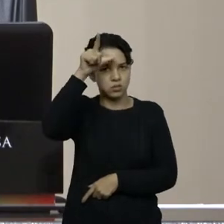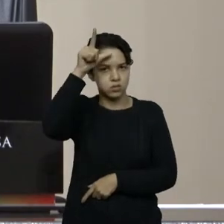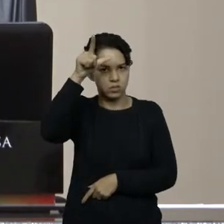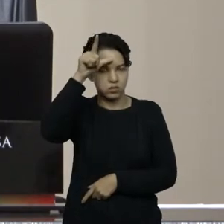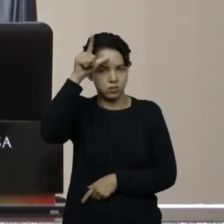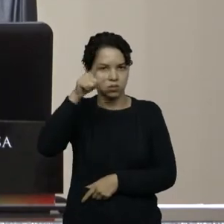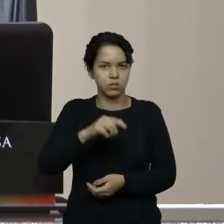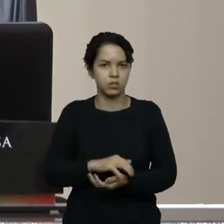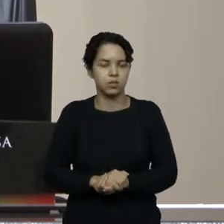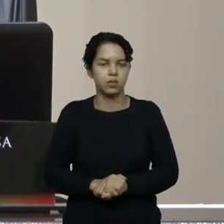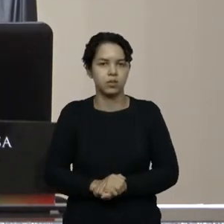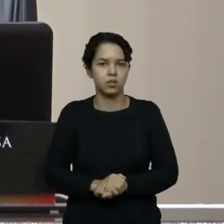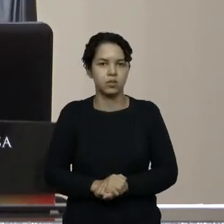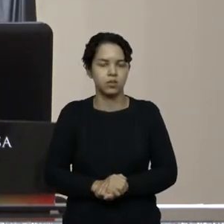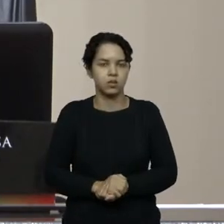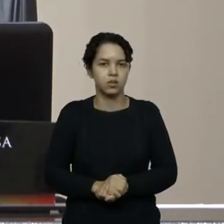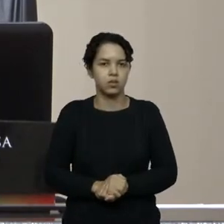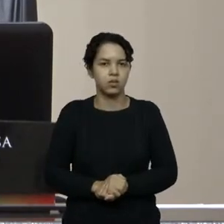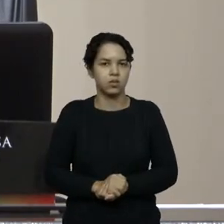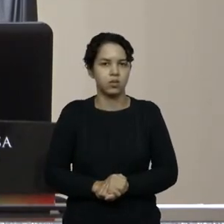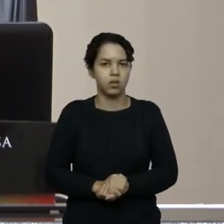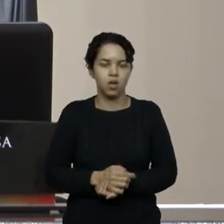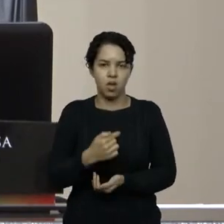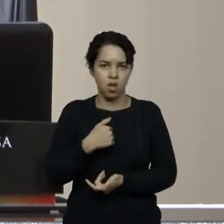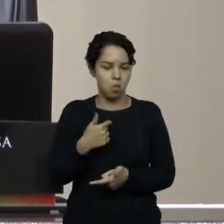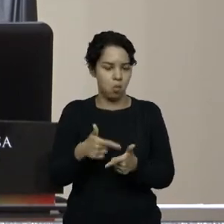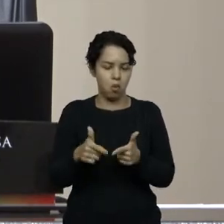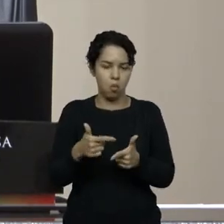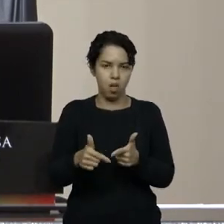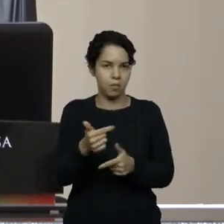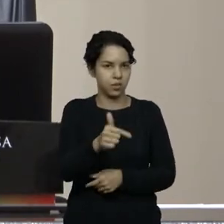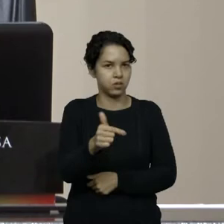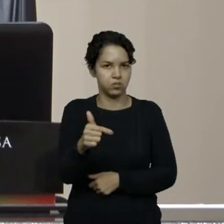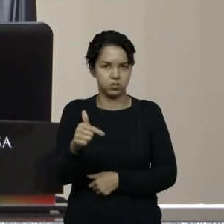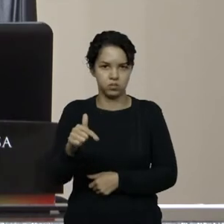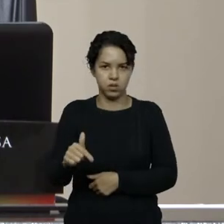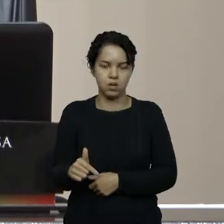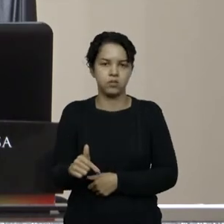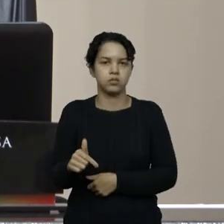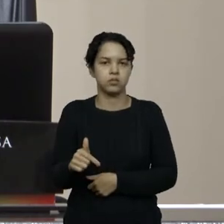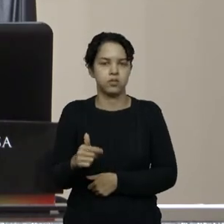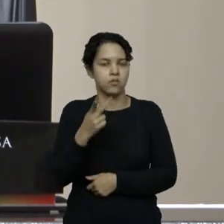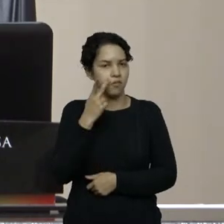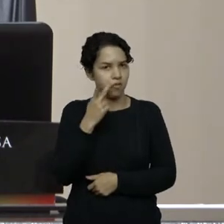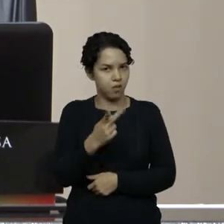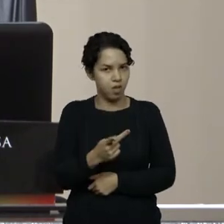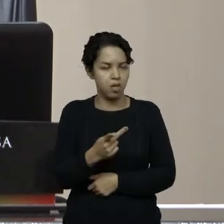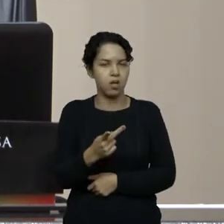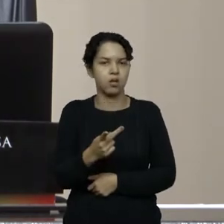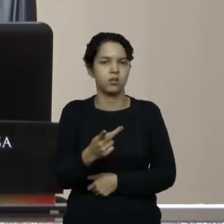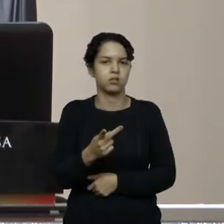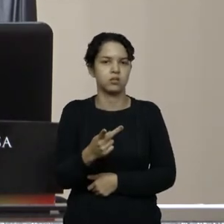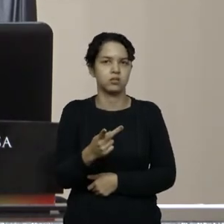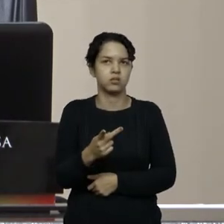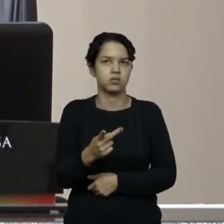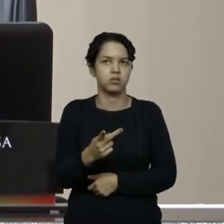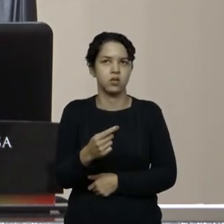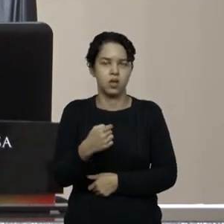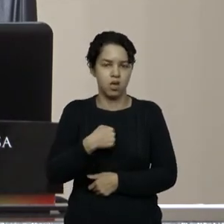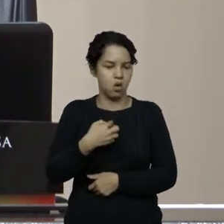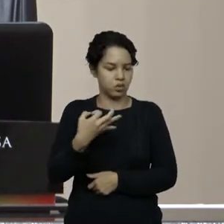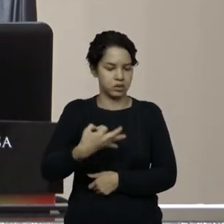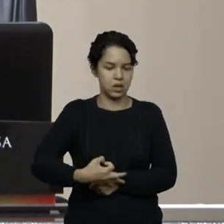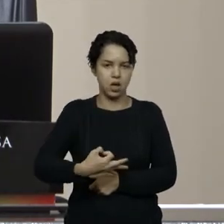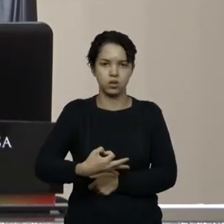eu não tenho nenhum problema de reconhecer quando eu não estou